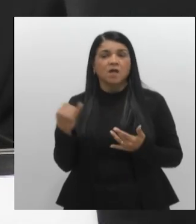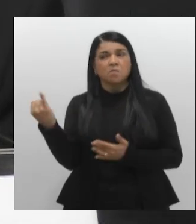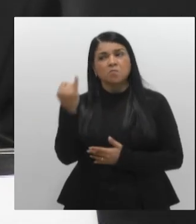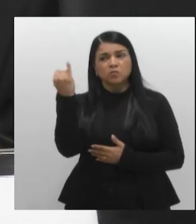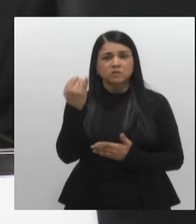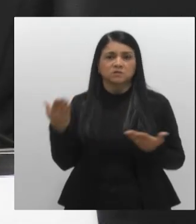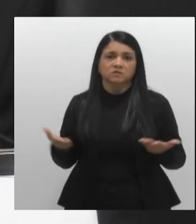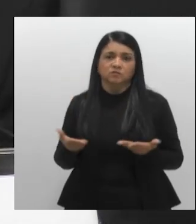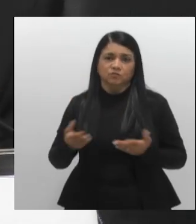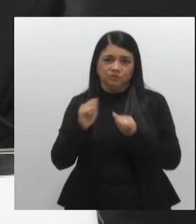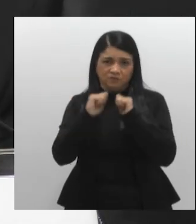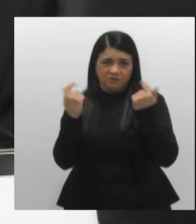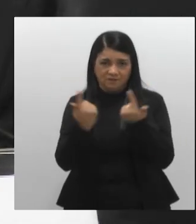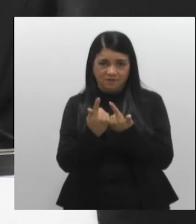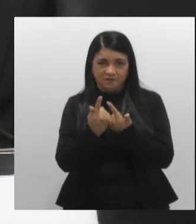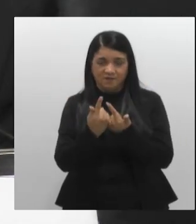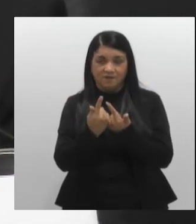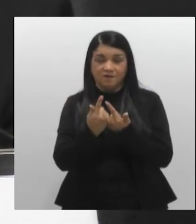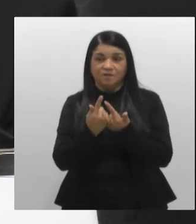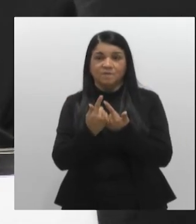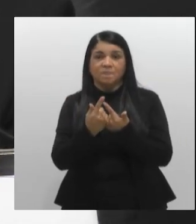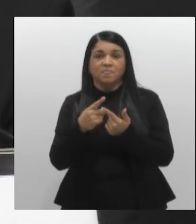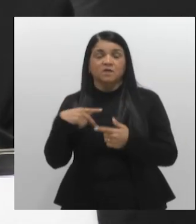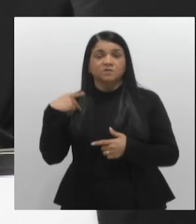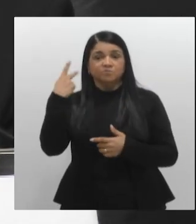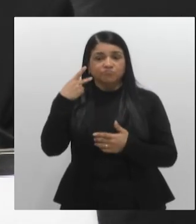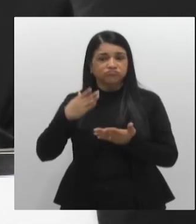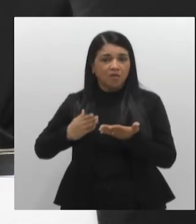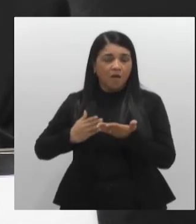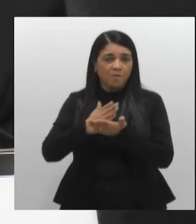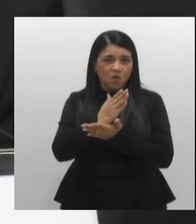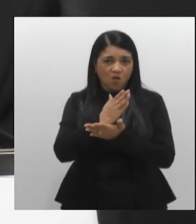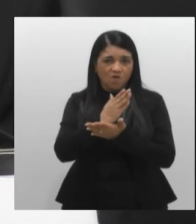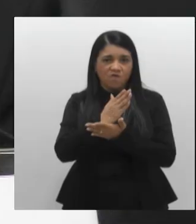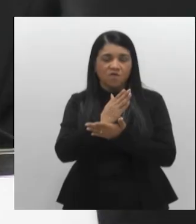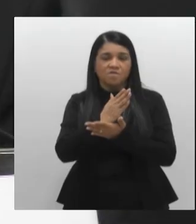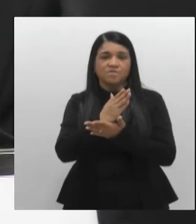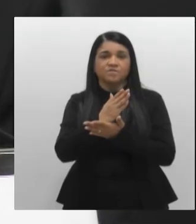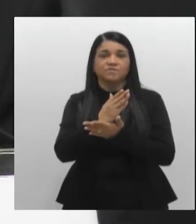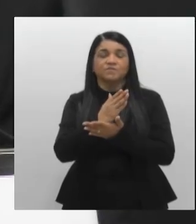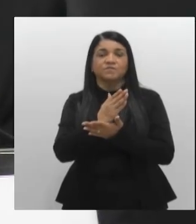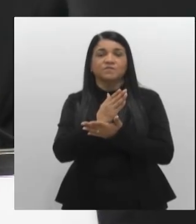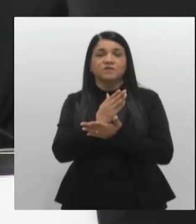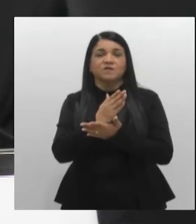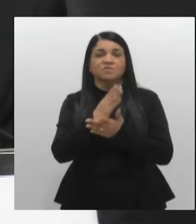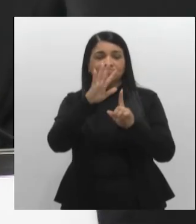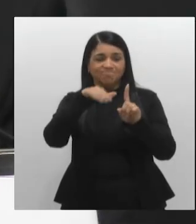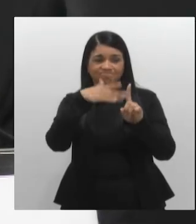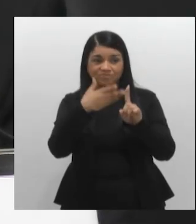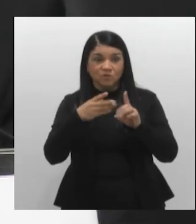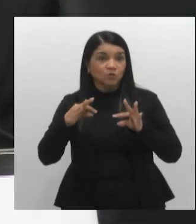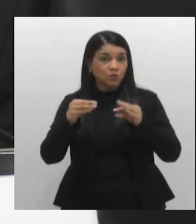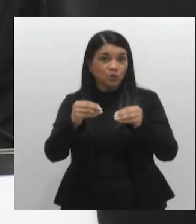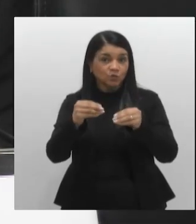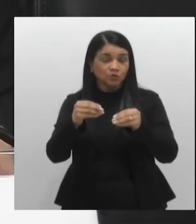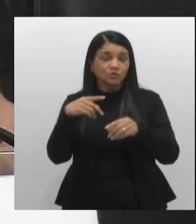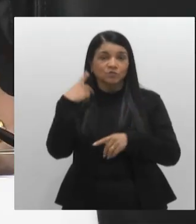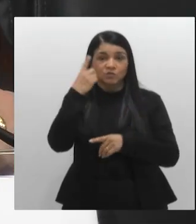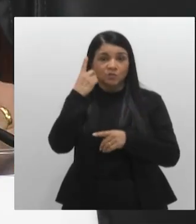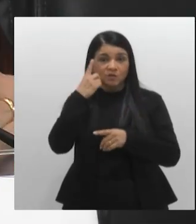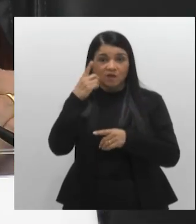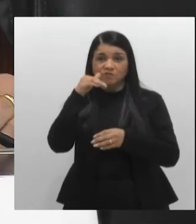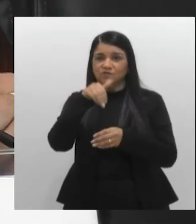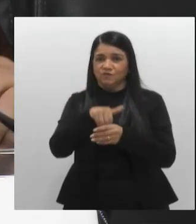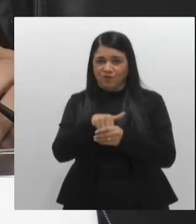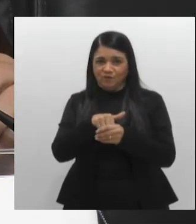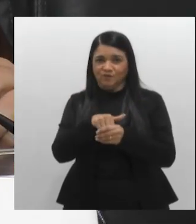casa. Quando o parlamento aprova uma sessão solene, Dona Ani, ela aprova por unanimidade. Uma sessão solene